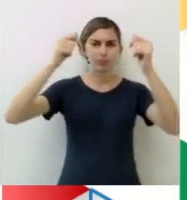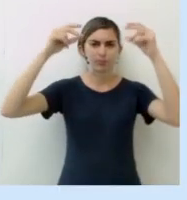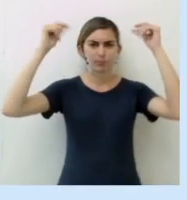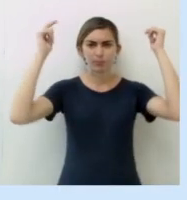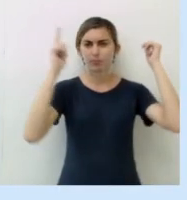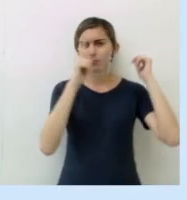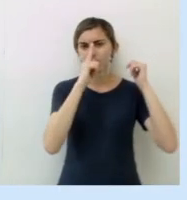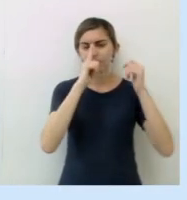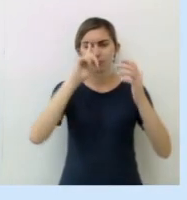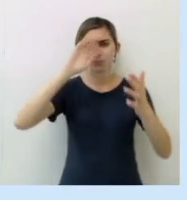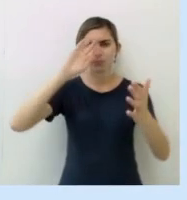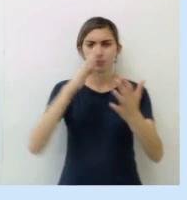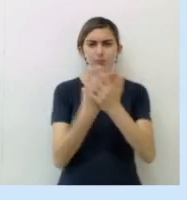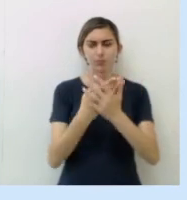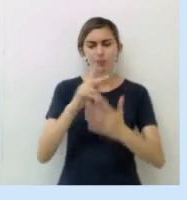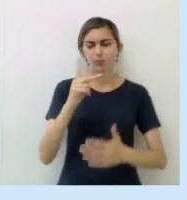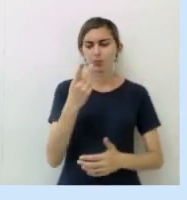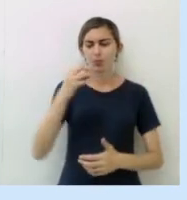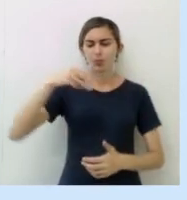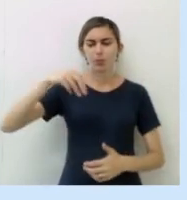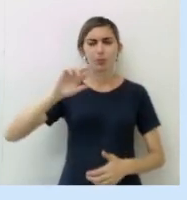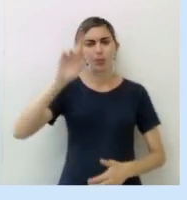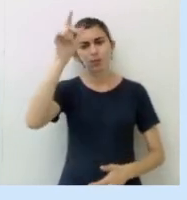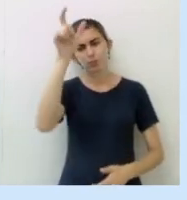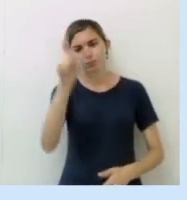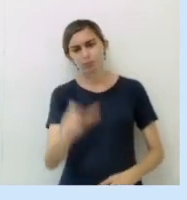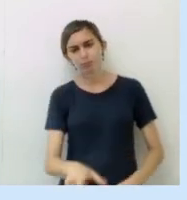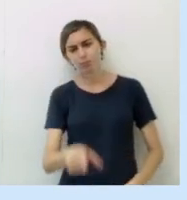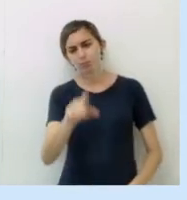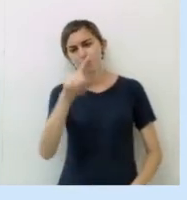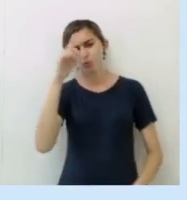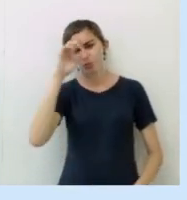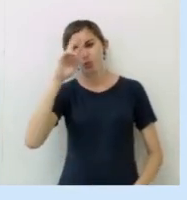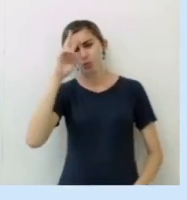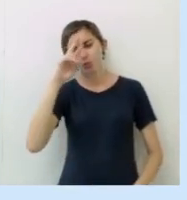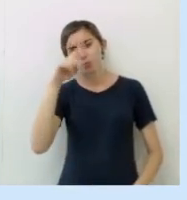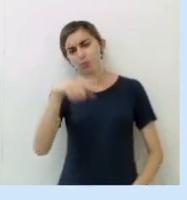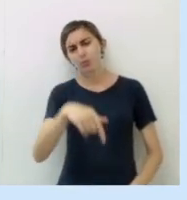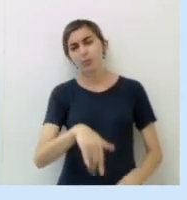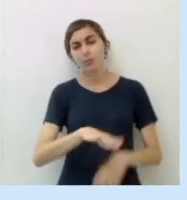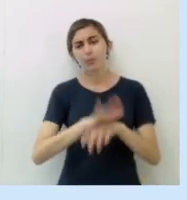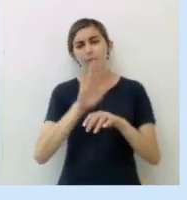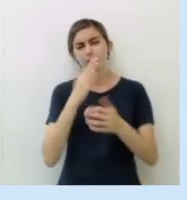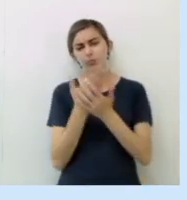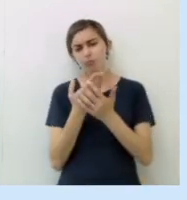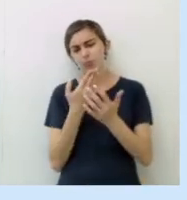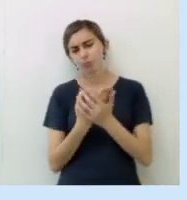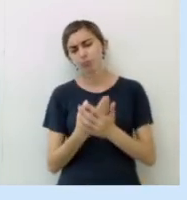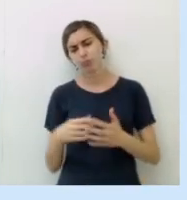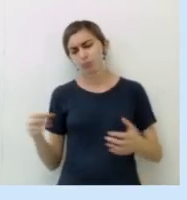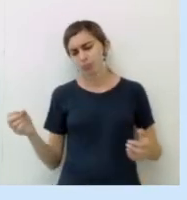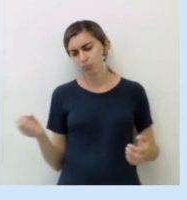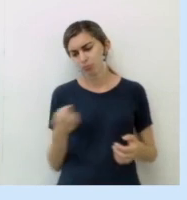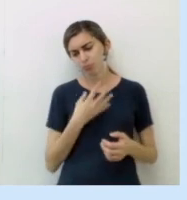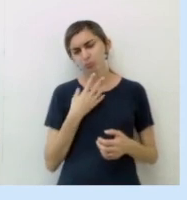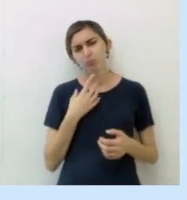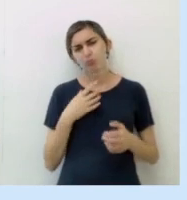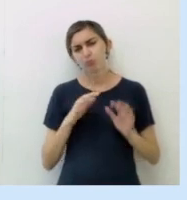geralmente acreditavam que Homero era um indivíduo histórico, mas os estudiosos modernos